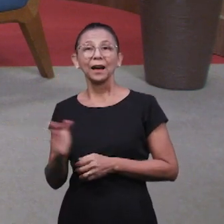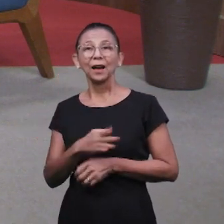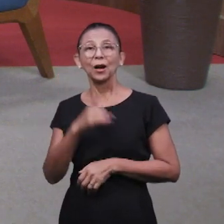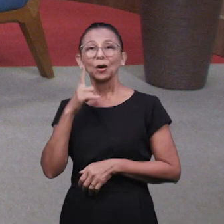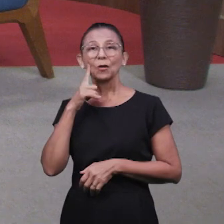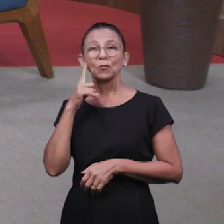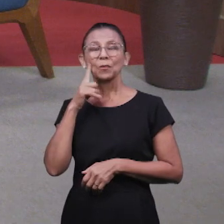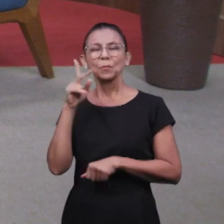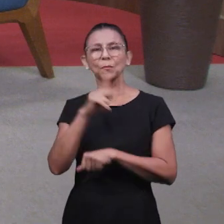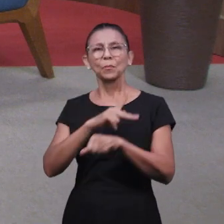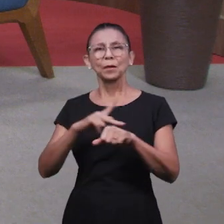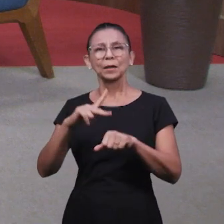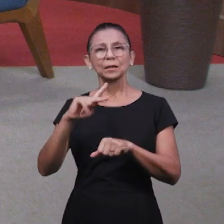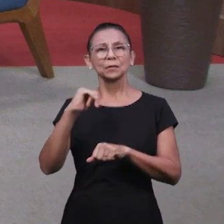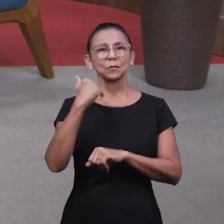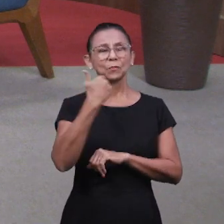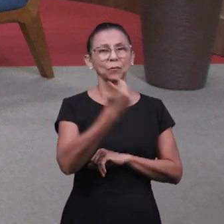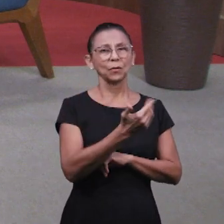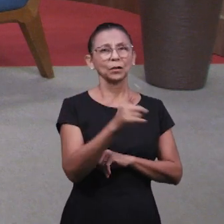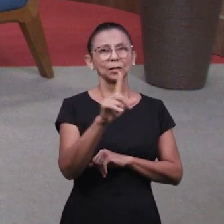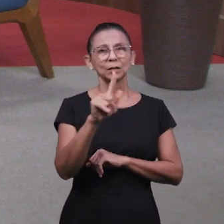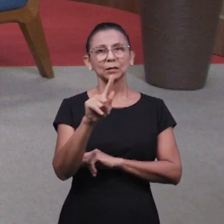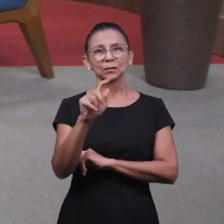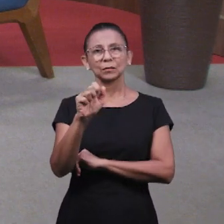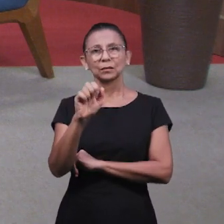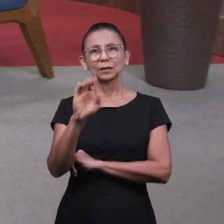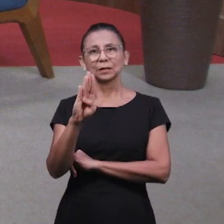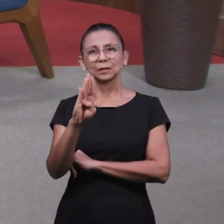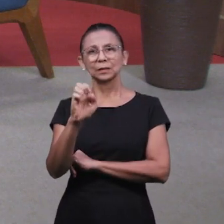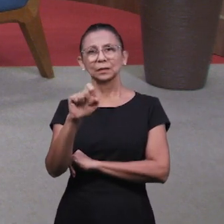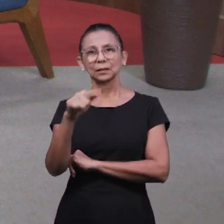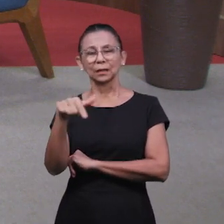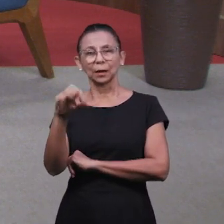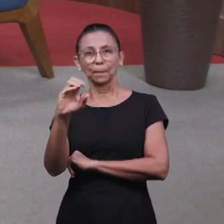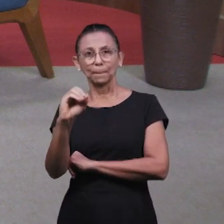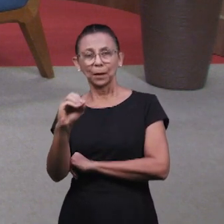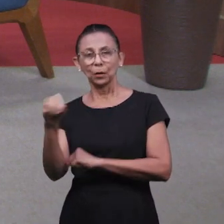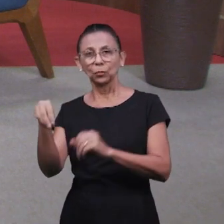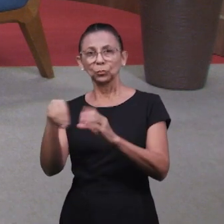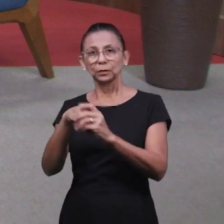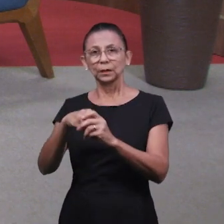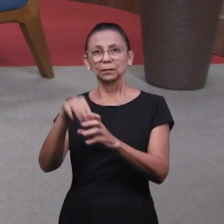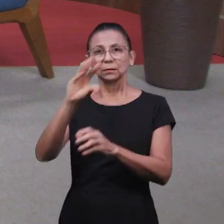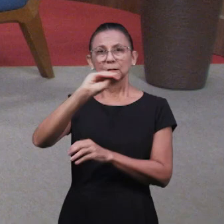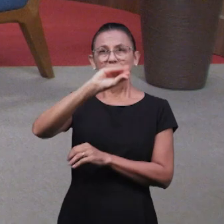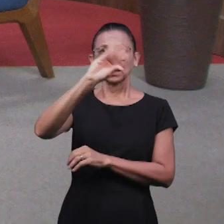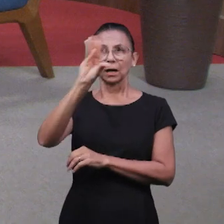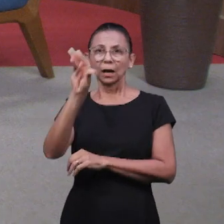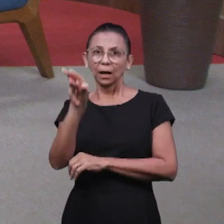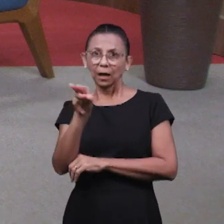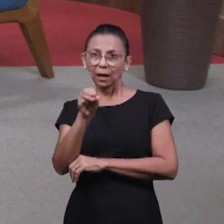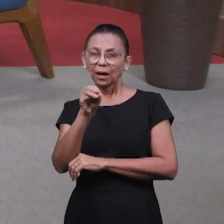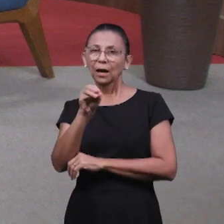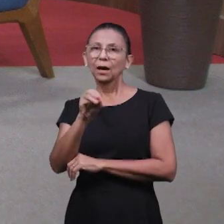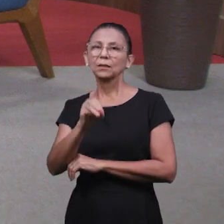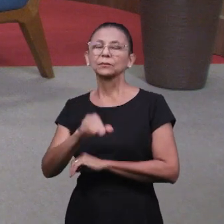aqui vem do Gabão, né, que é um país ali, uma região ali na África, na cidade